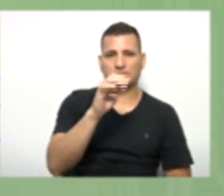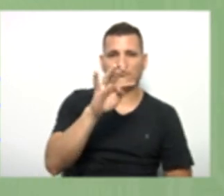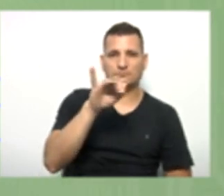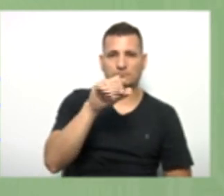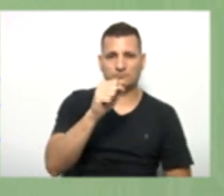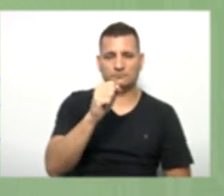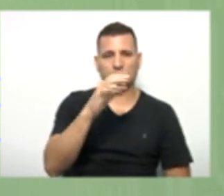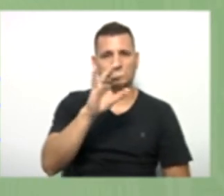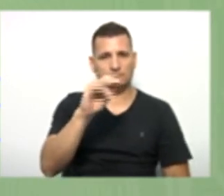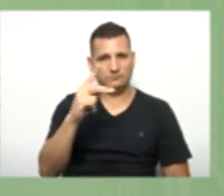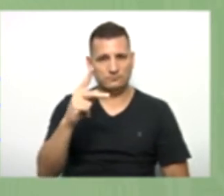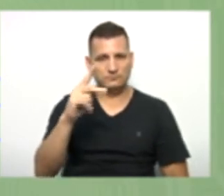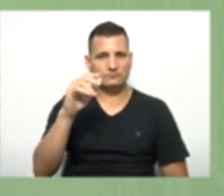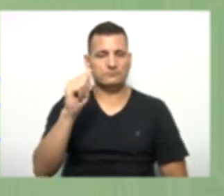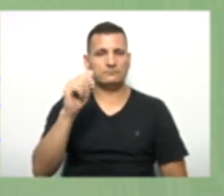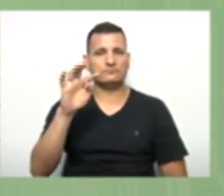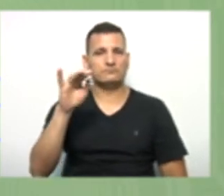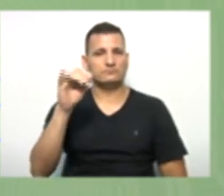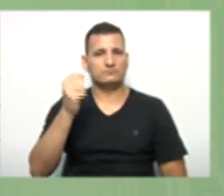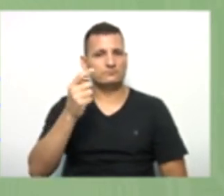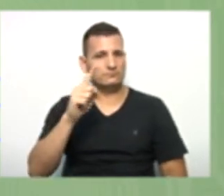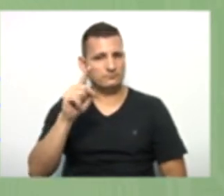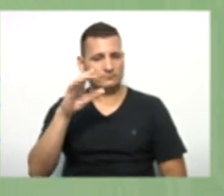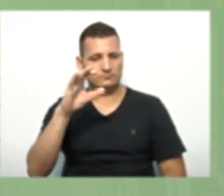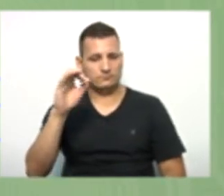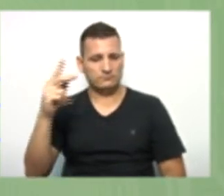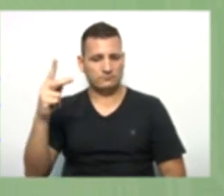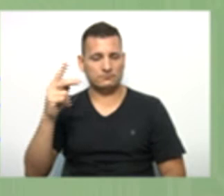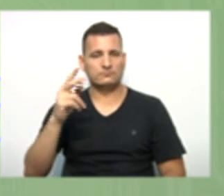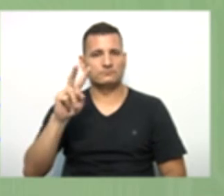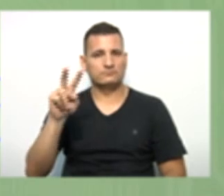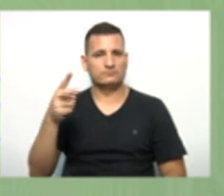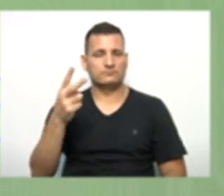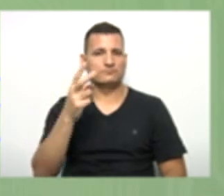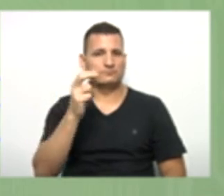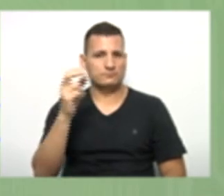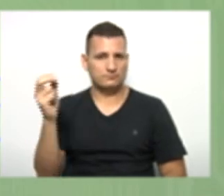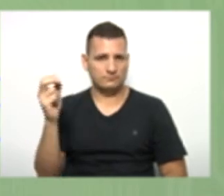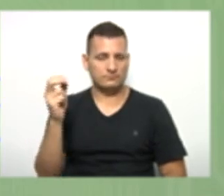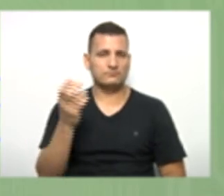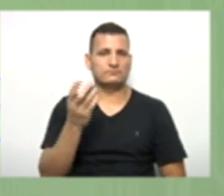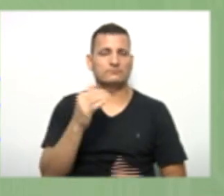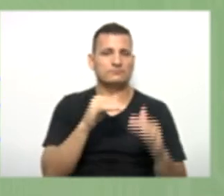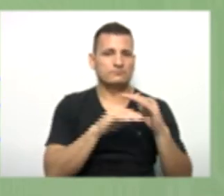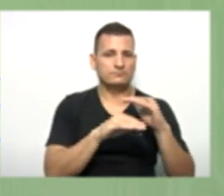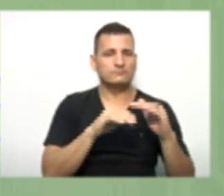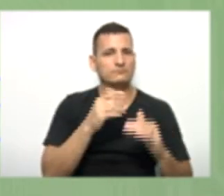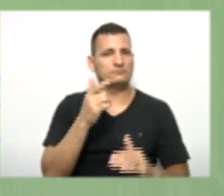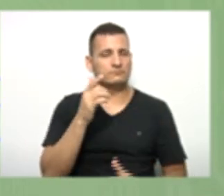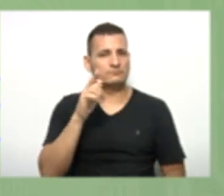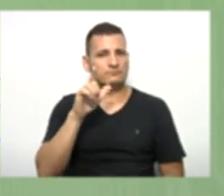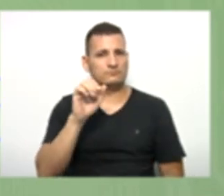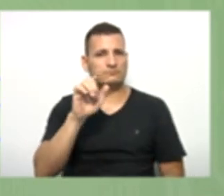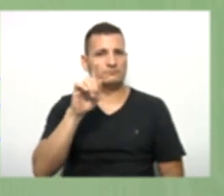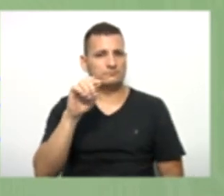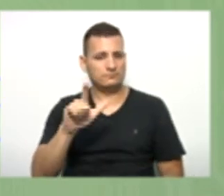não cooperativos, R$2.500, e reserva legal,